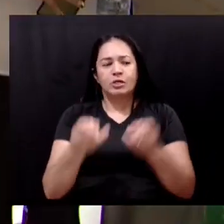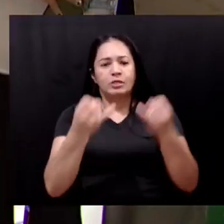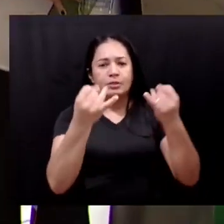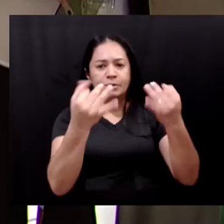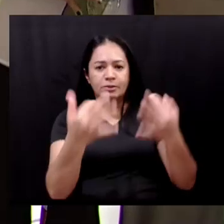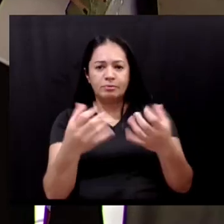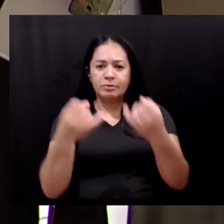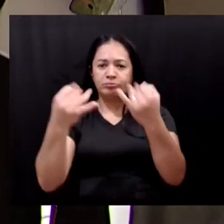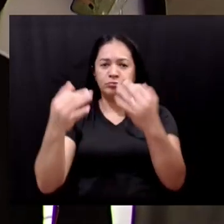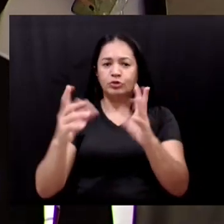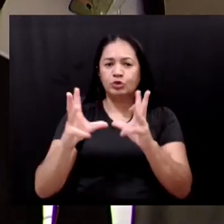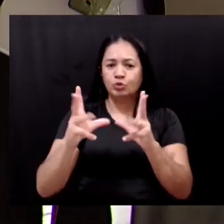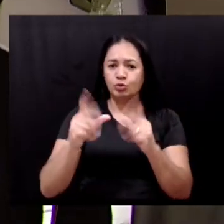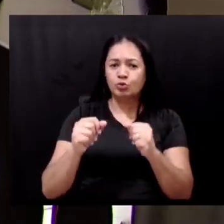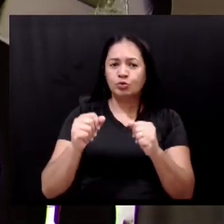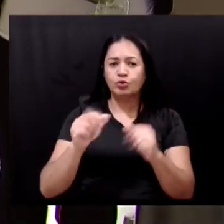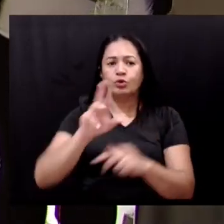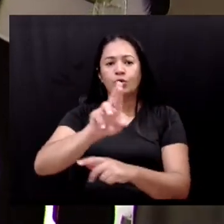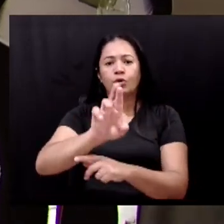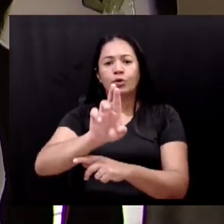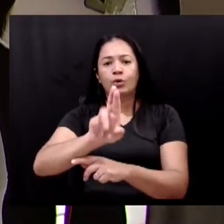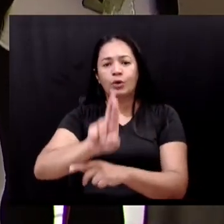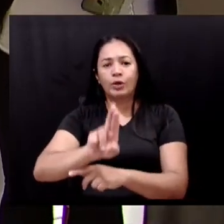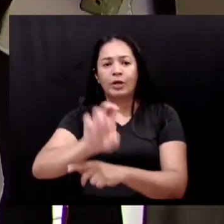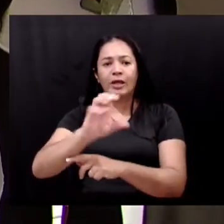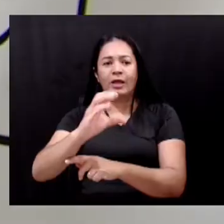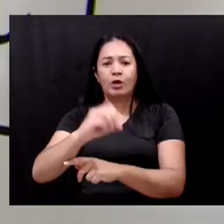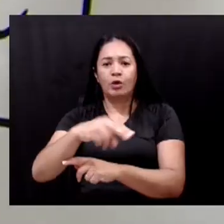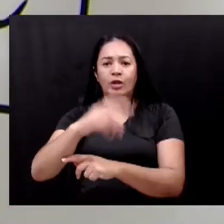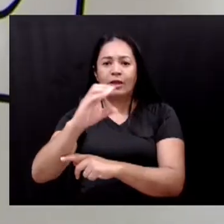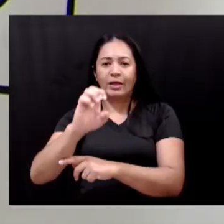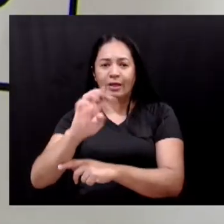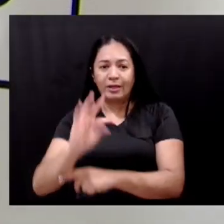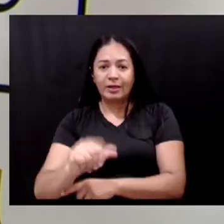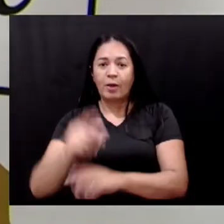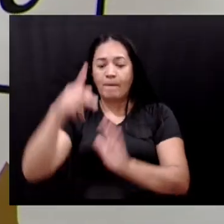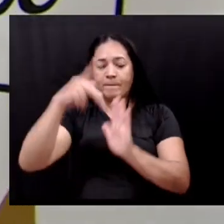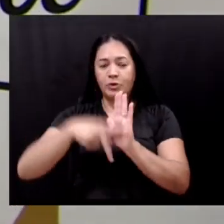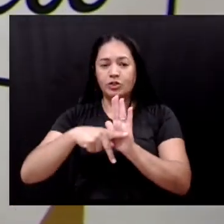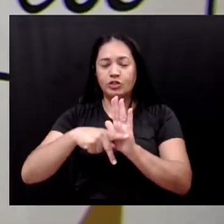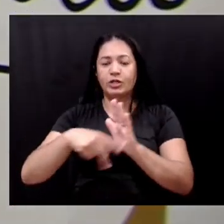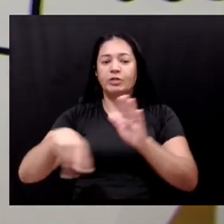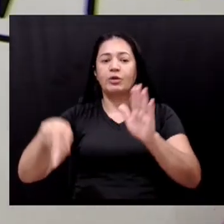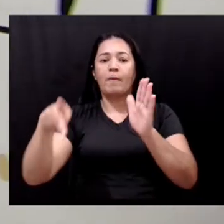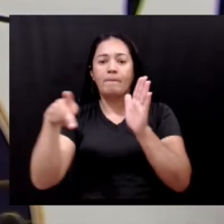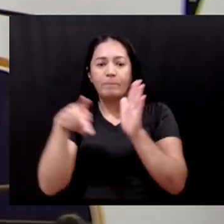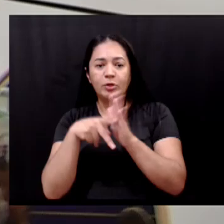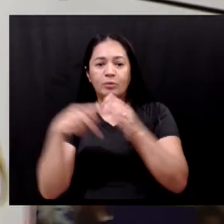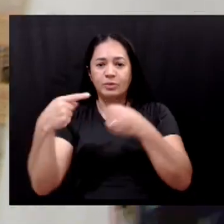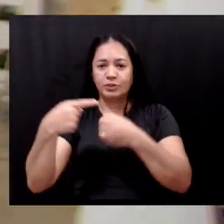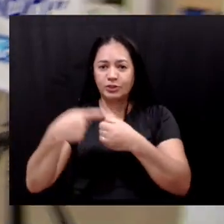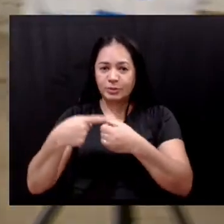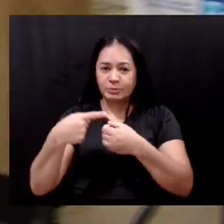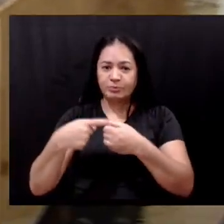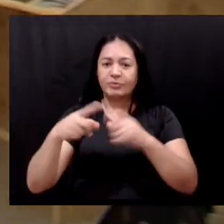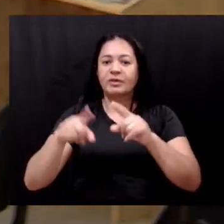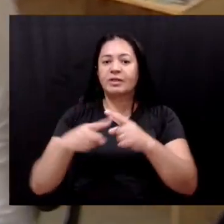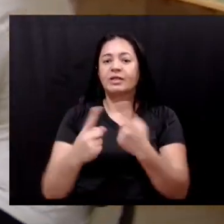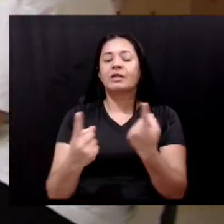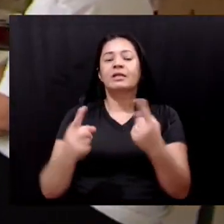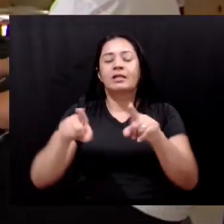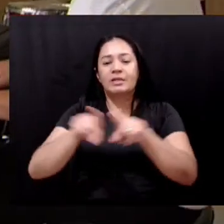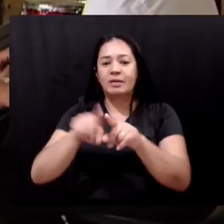Reconecta, que é um grande projeto não só de Campinas, que inclui os nossos parques lineares, como a região metropolitana,